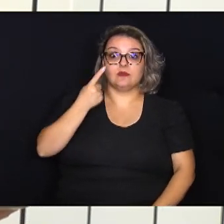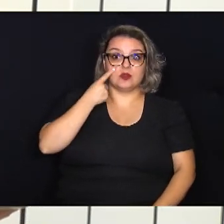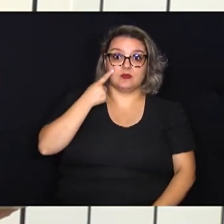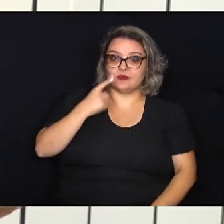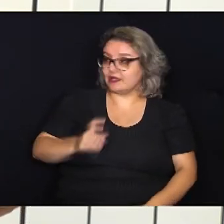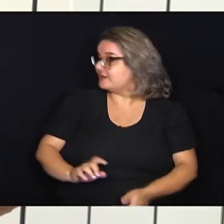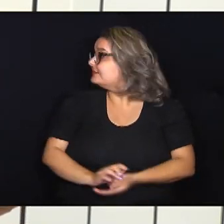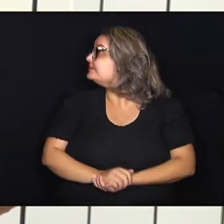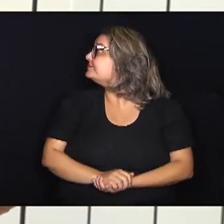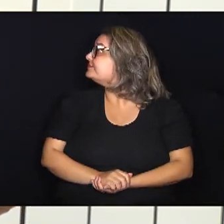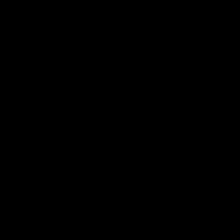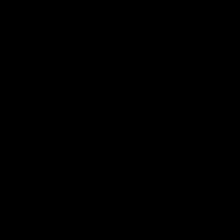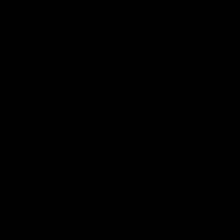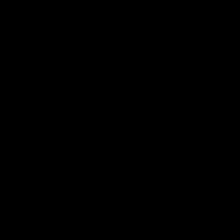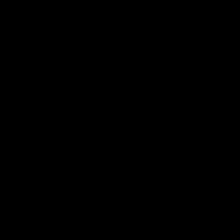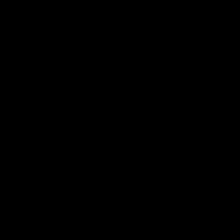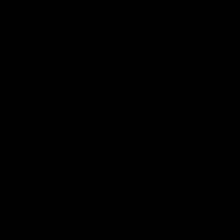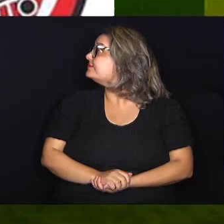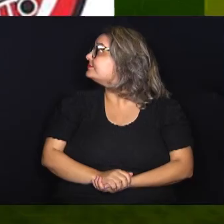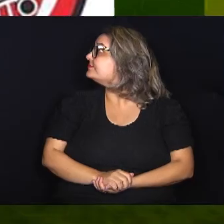partidas.